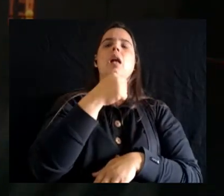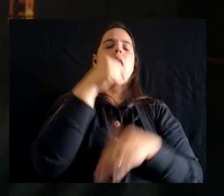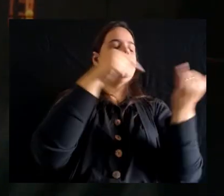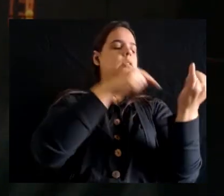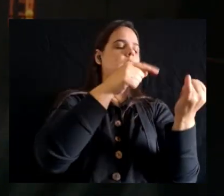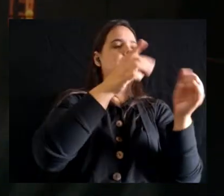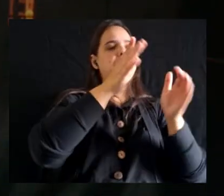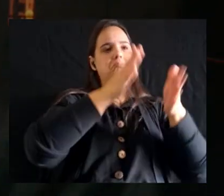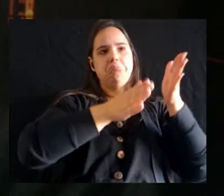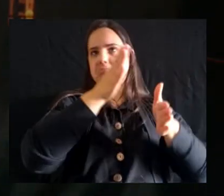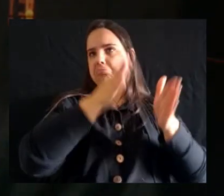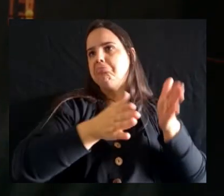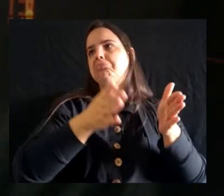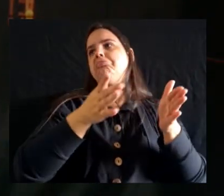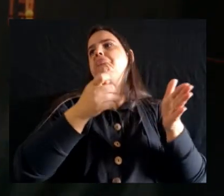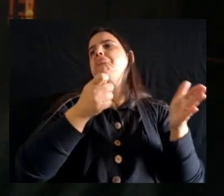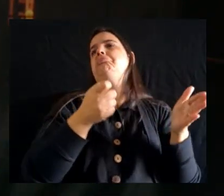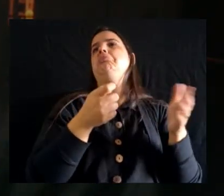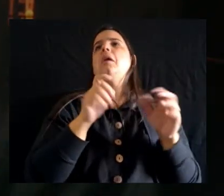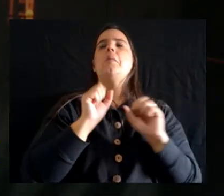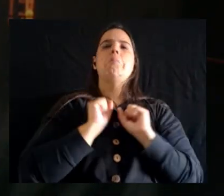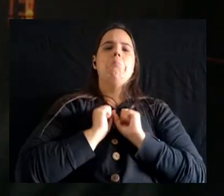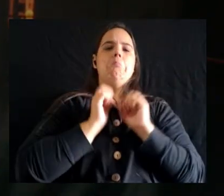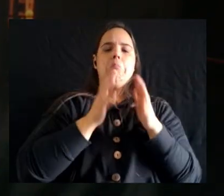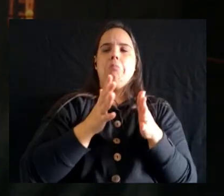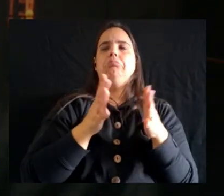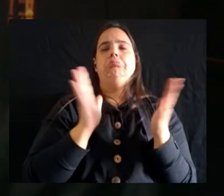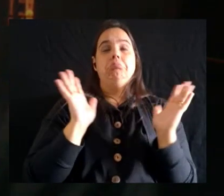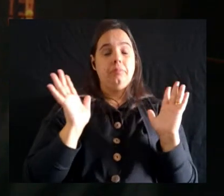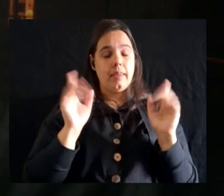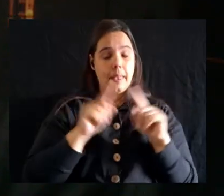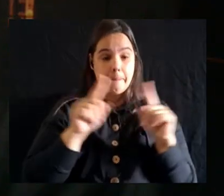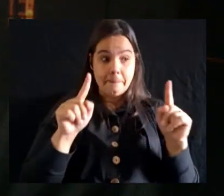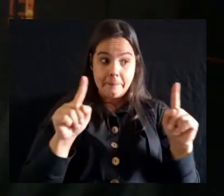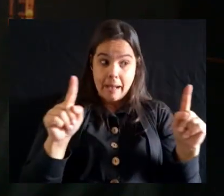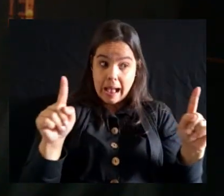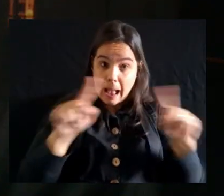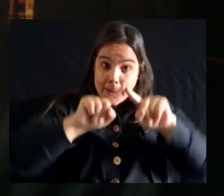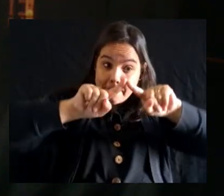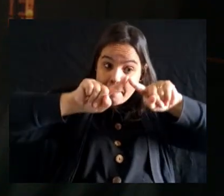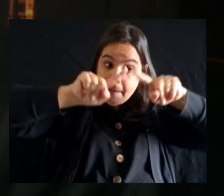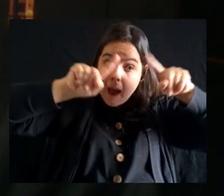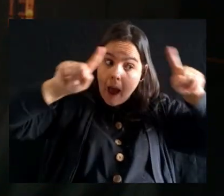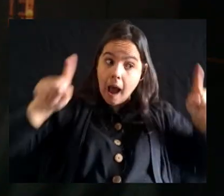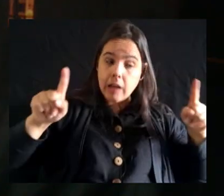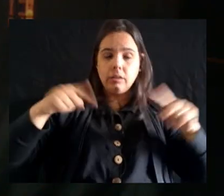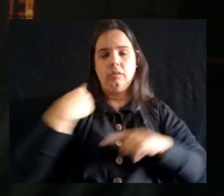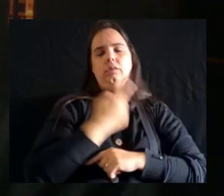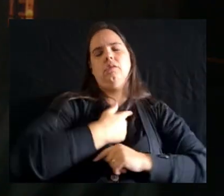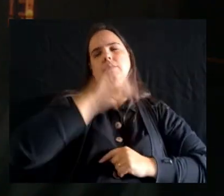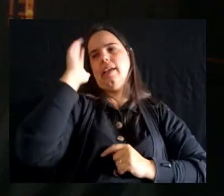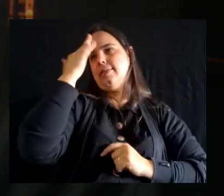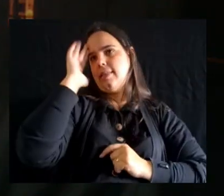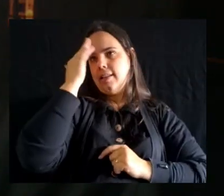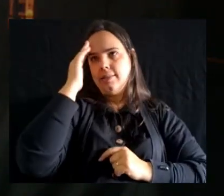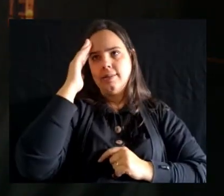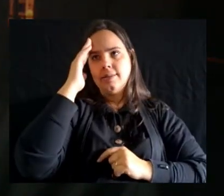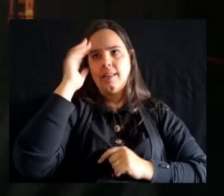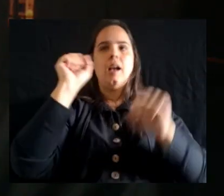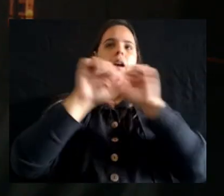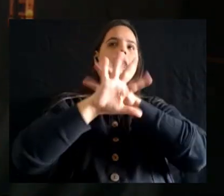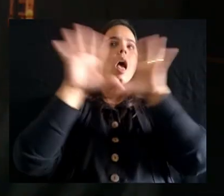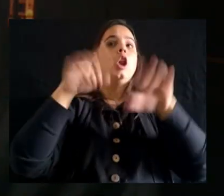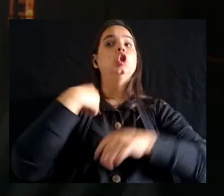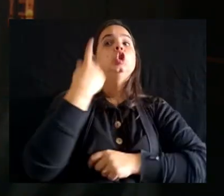tomar determinada atitude, mas a gente precisa entender que nós precisamos realmente estar no controle